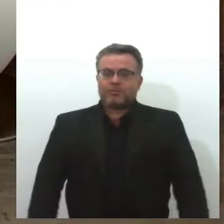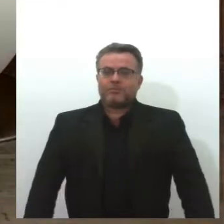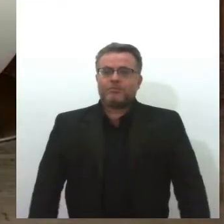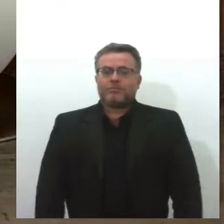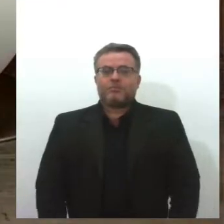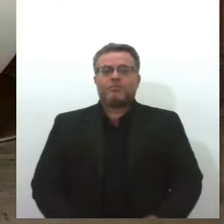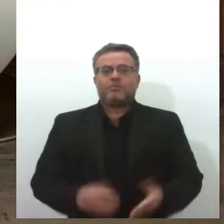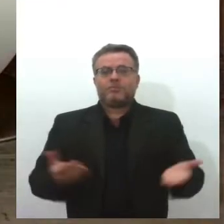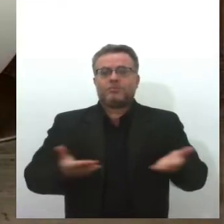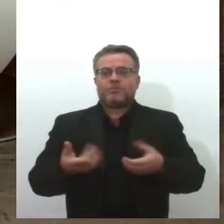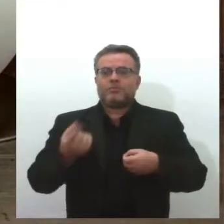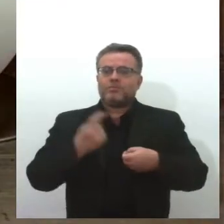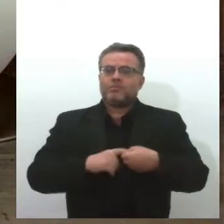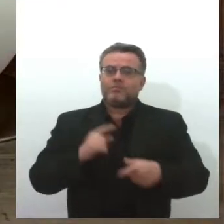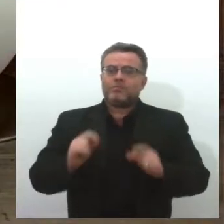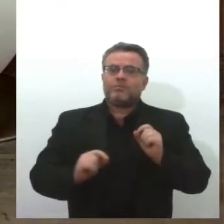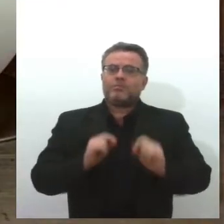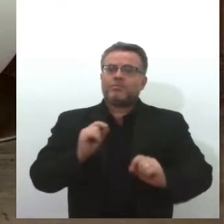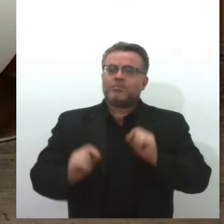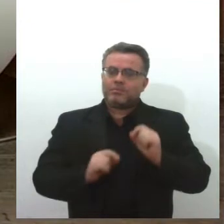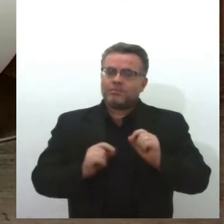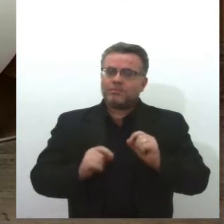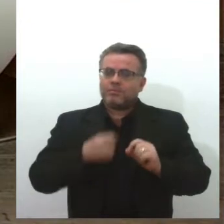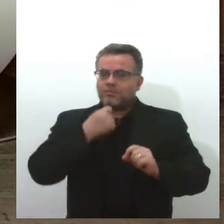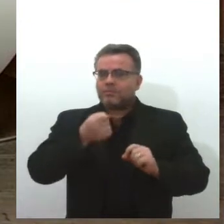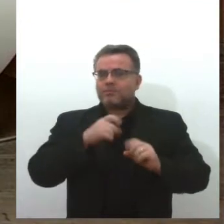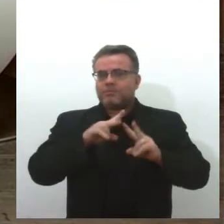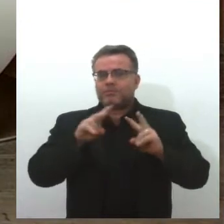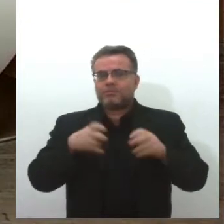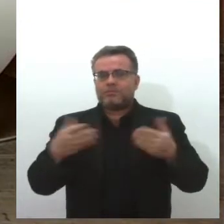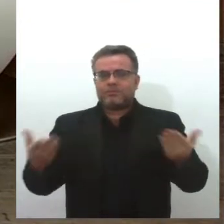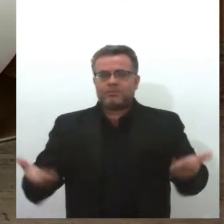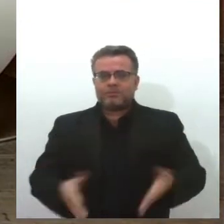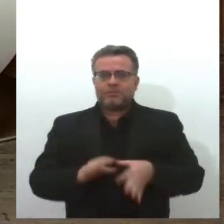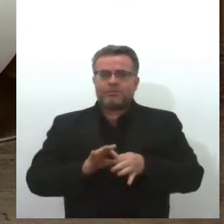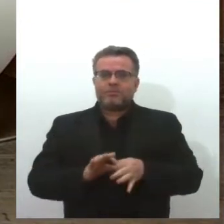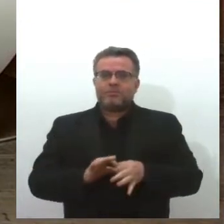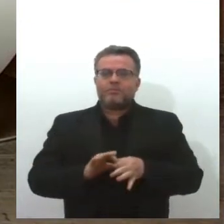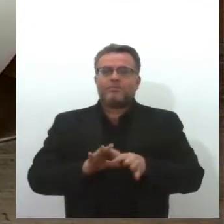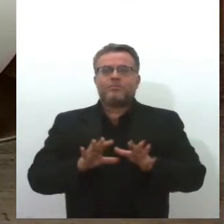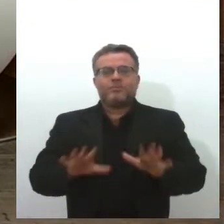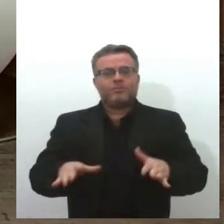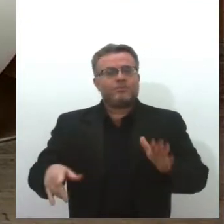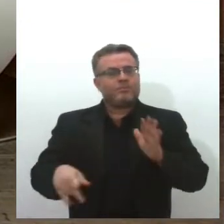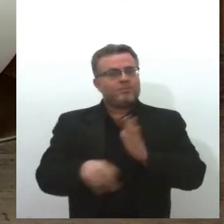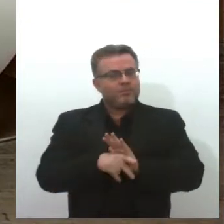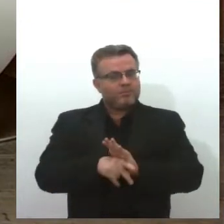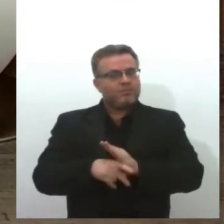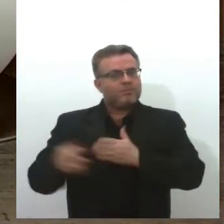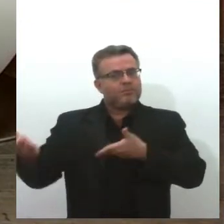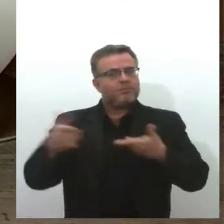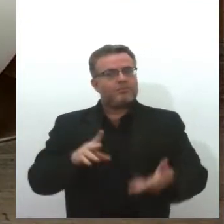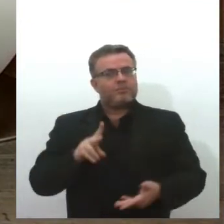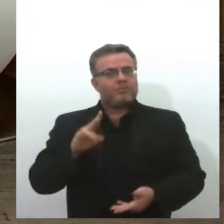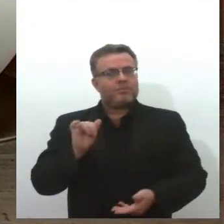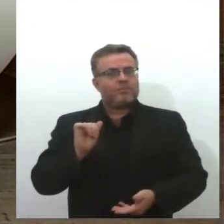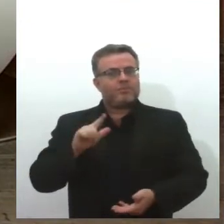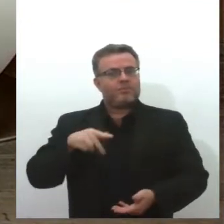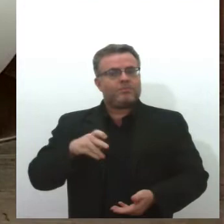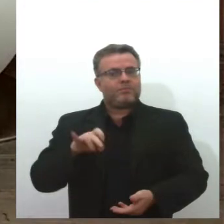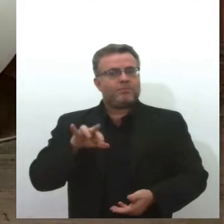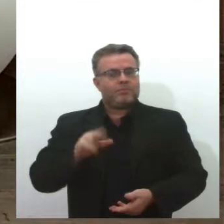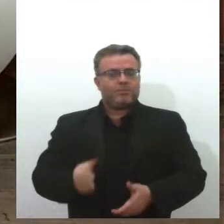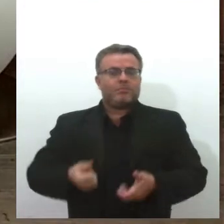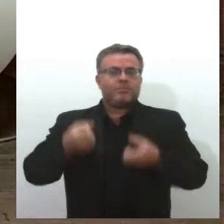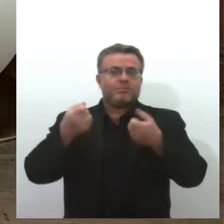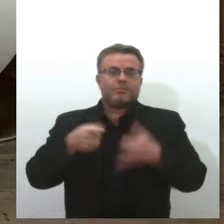Estamos de volta com Além da Pauta e a gente vai abrir espaço agora para o jornalismo da TV Alese. Vamos chamar a Valquíria Miron, que vai trazer os destaques de